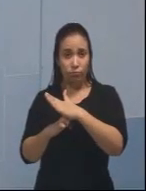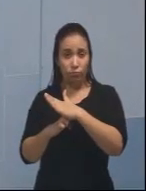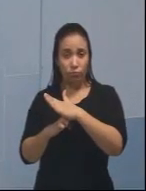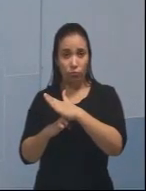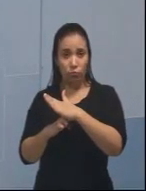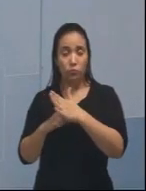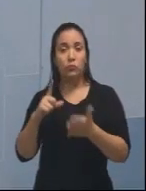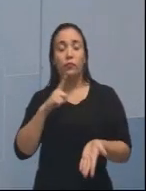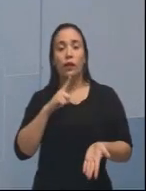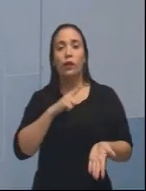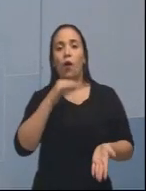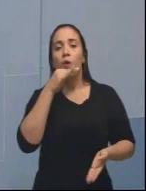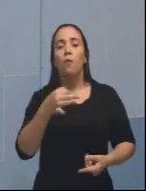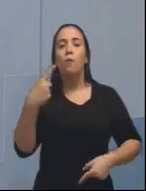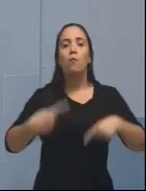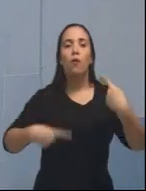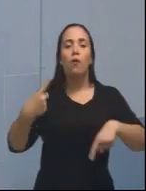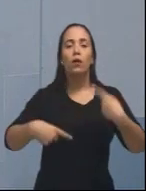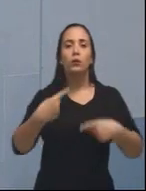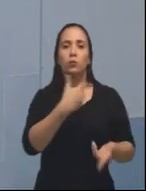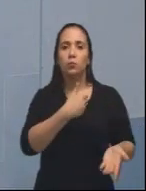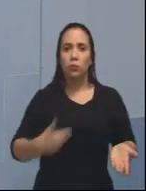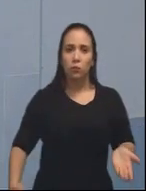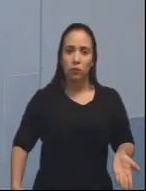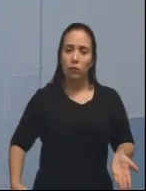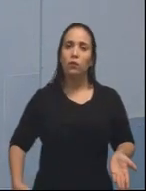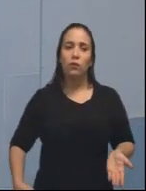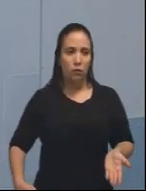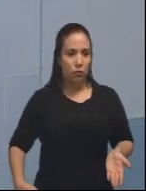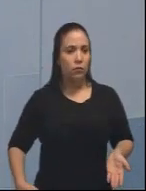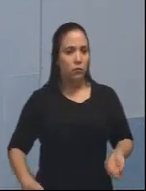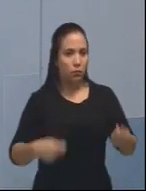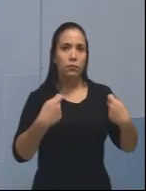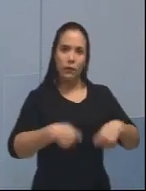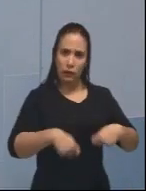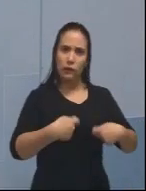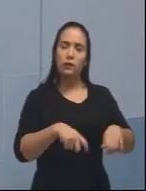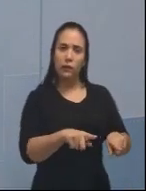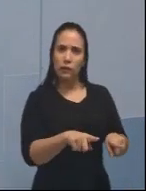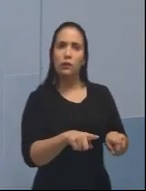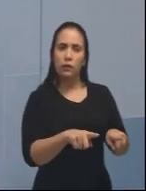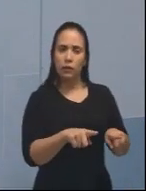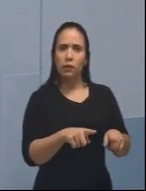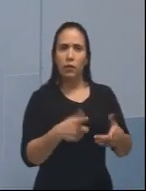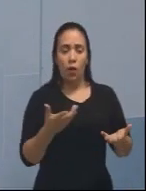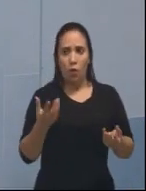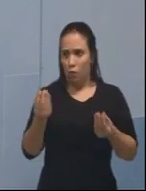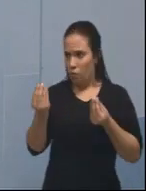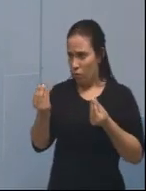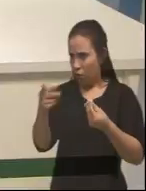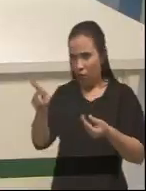essa visão de política pública é válido. Mas aí, não tô, você metralhar uma